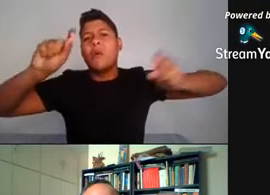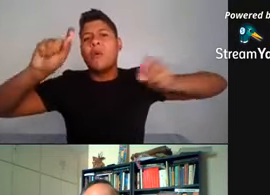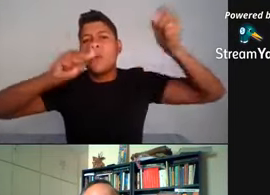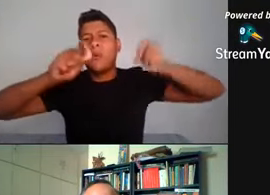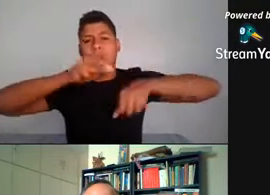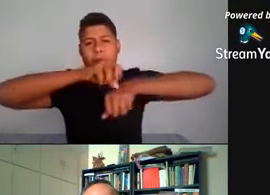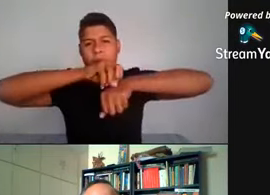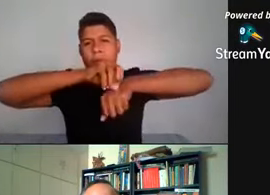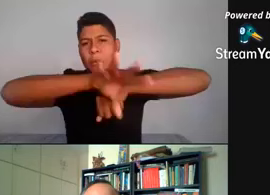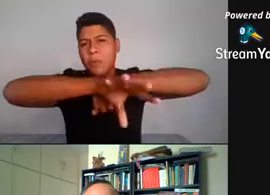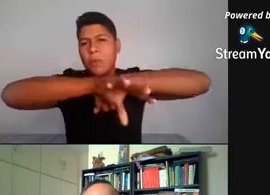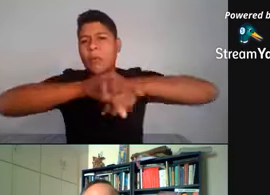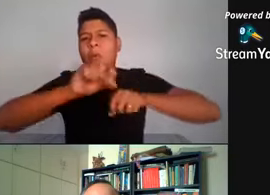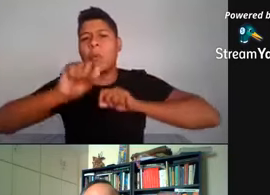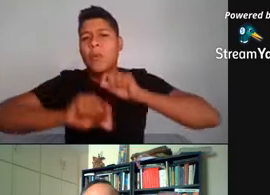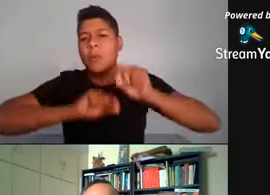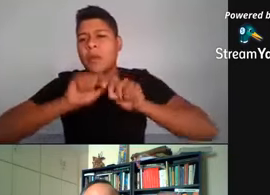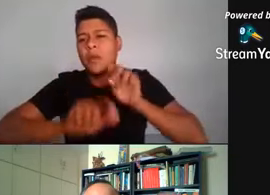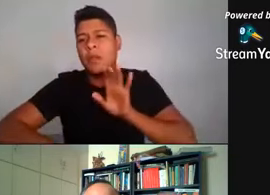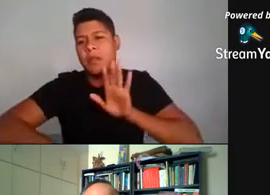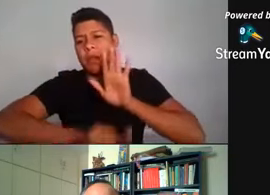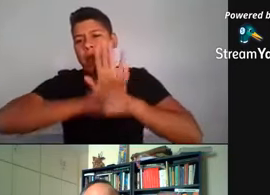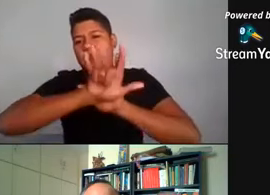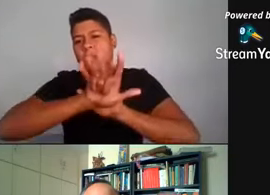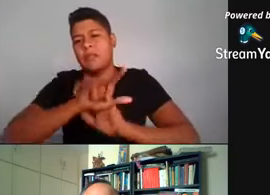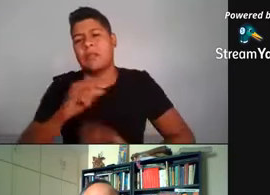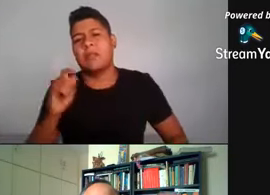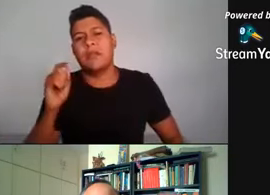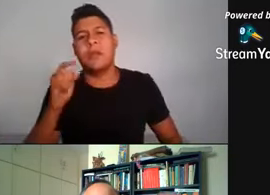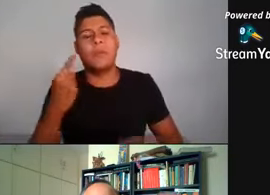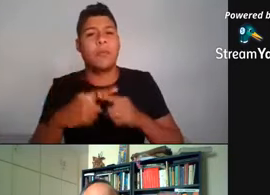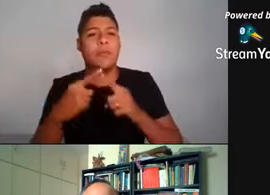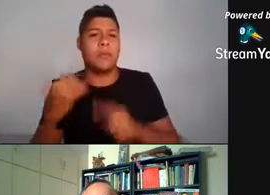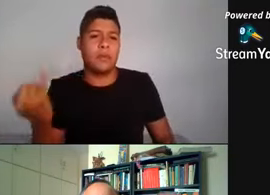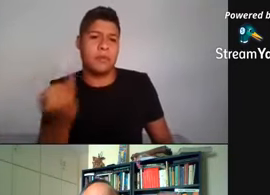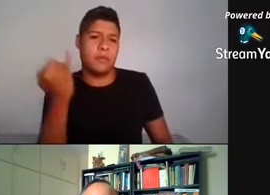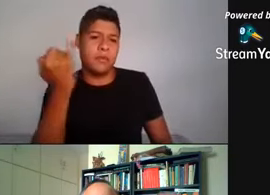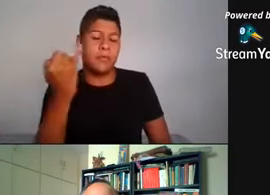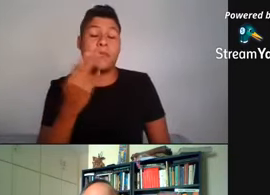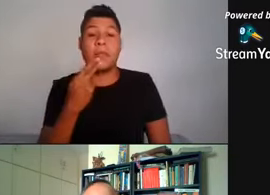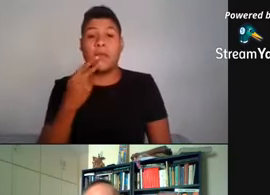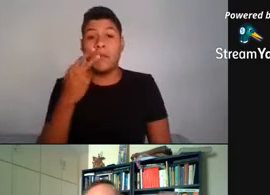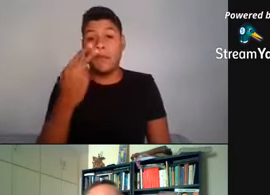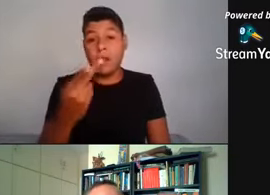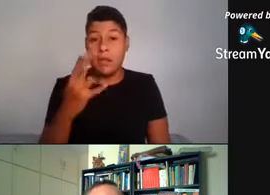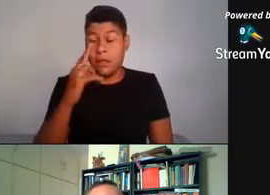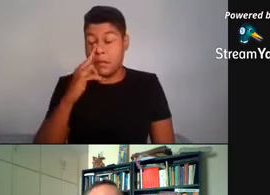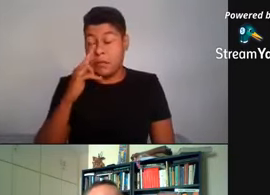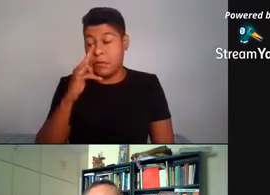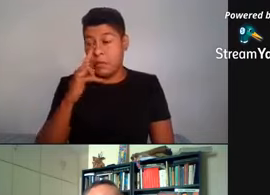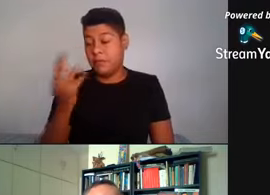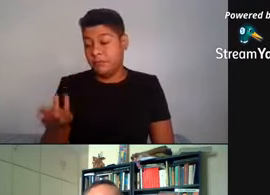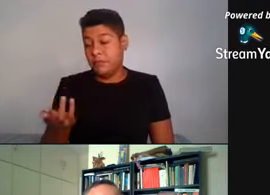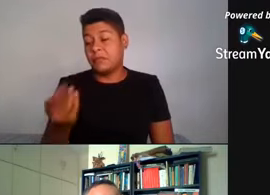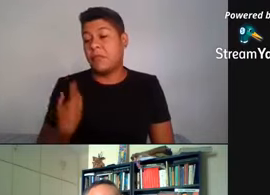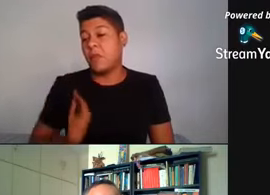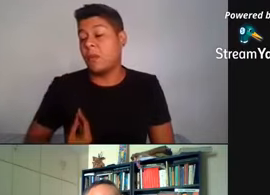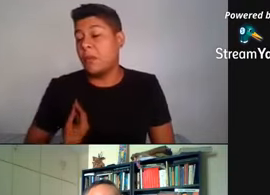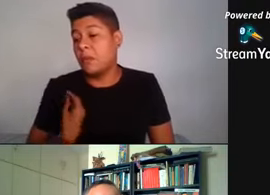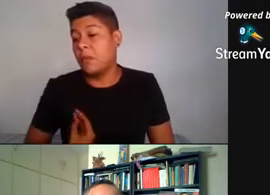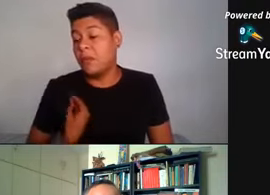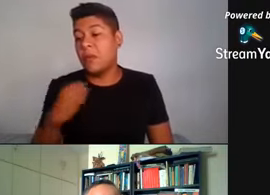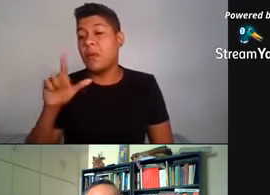mais essa legislação que é tão importante. E, falando um pouco com a Nalva, agora, Nalva, o doutor